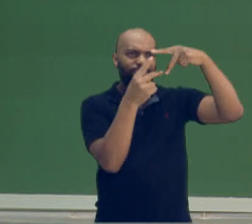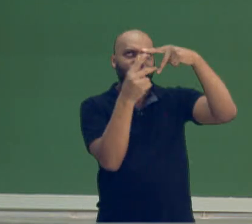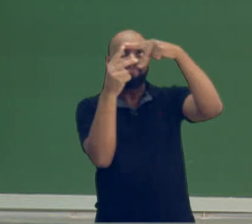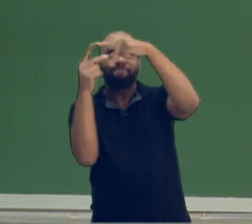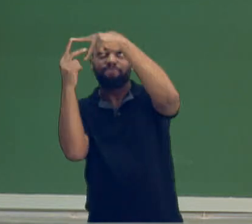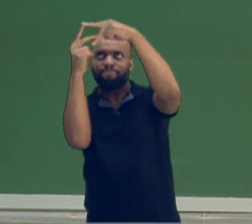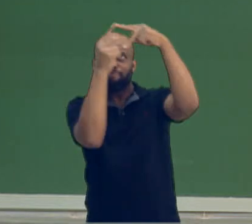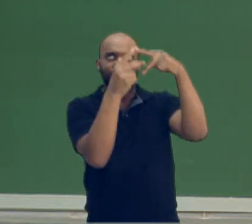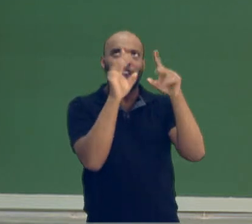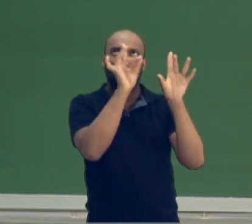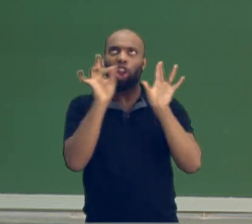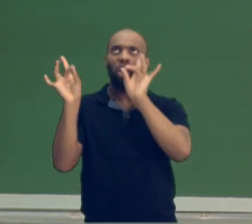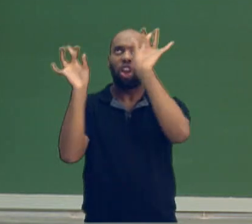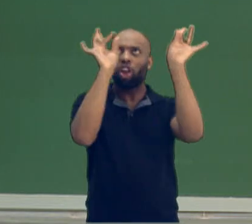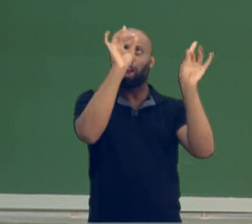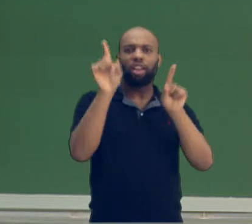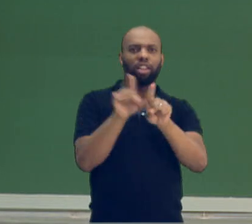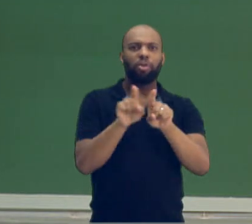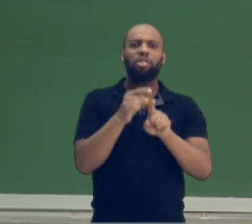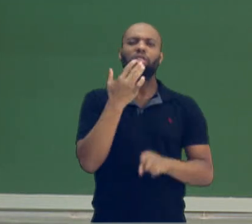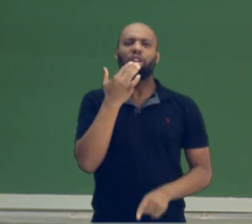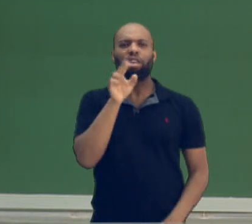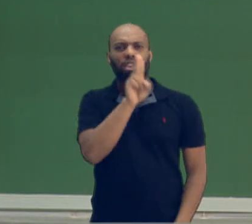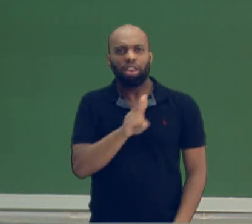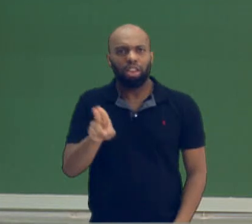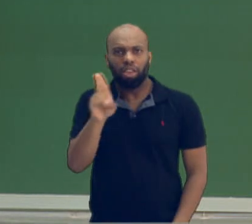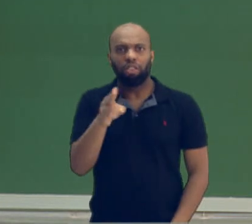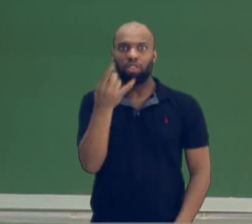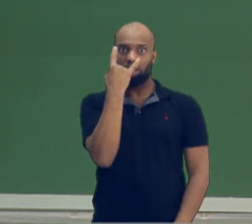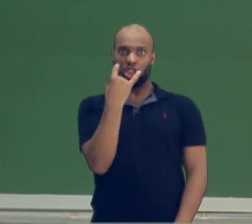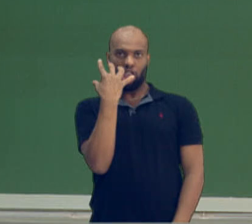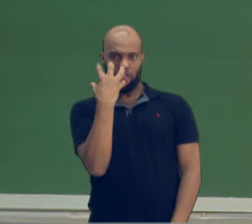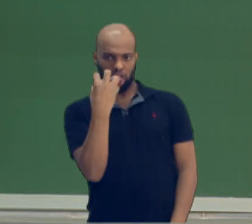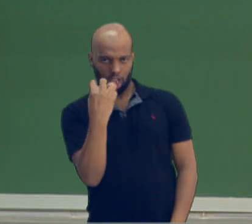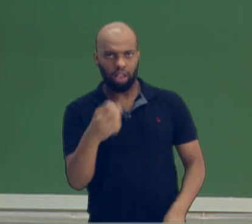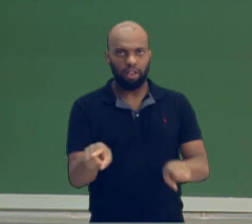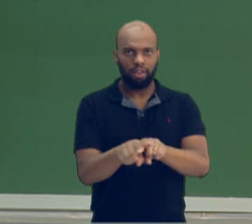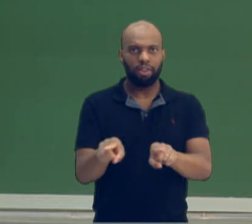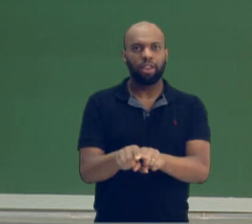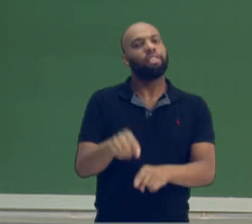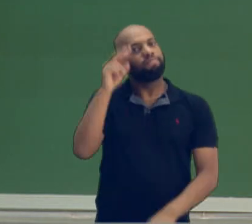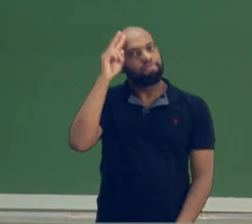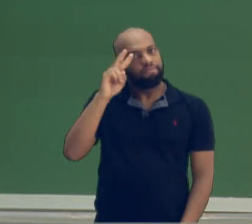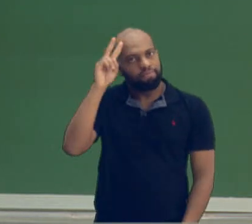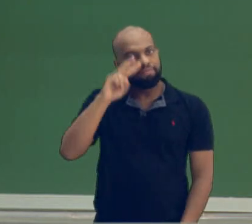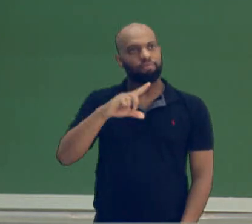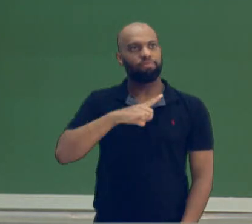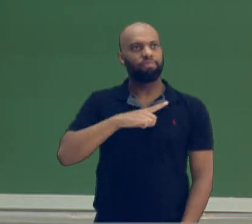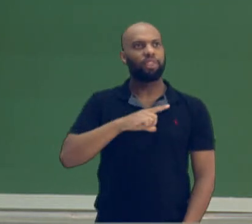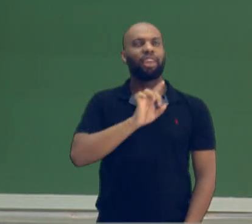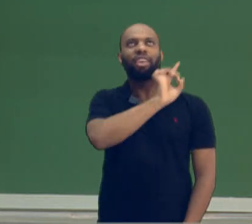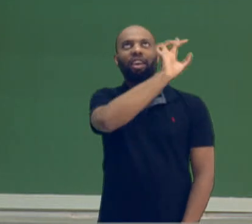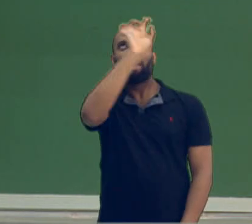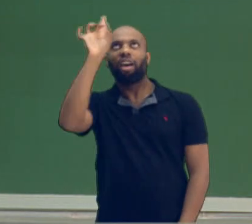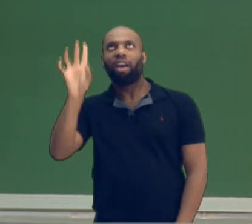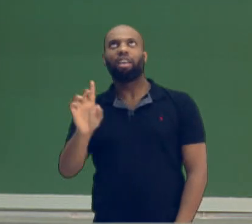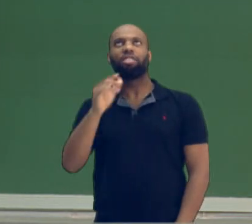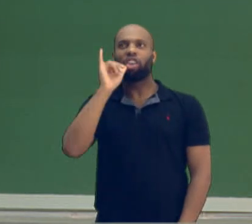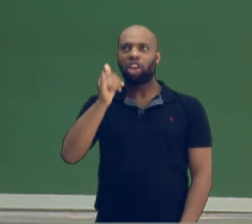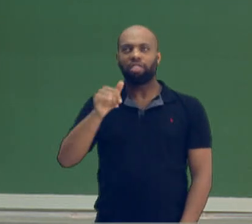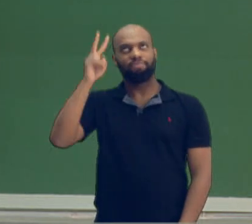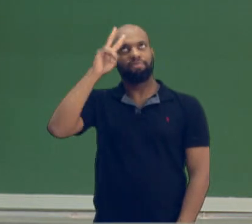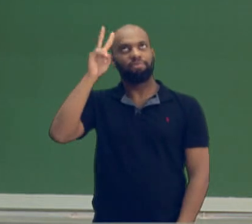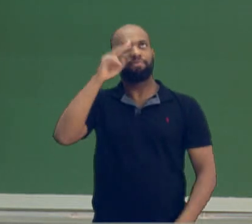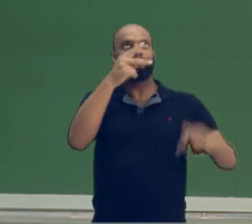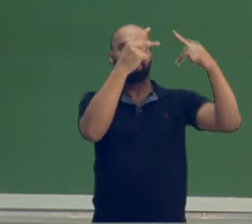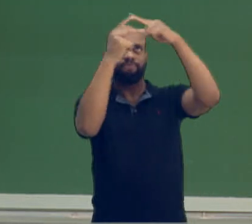que era colocado, as cores, né, que chamavam bem a atenção e a história, quadro a quadro, sendo contada, né?